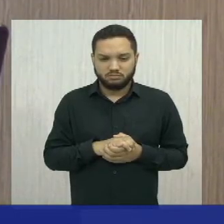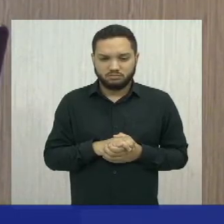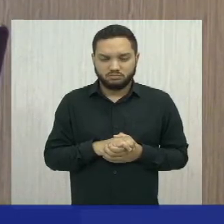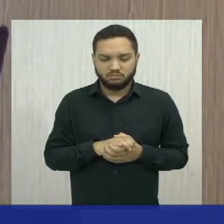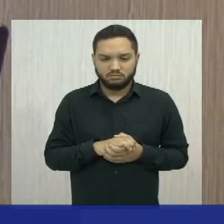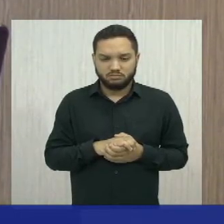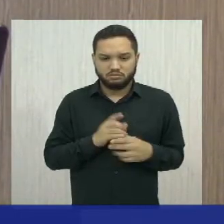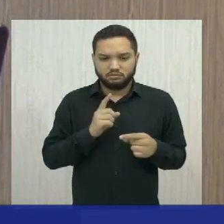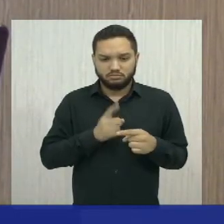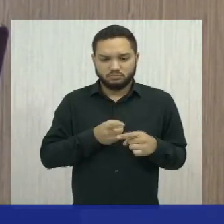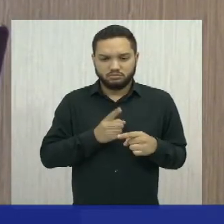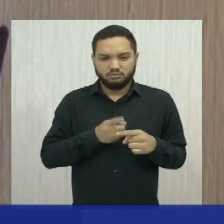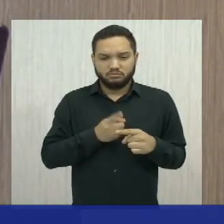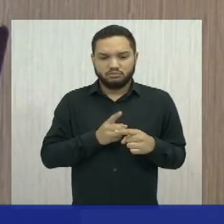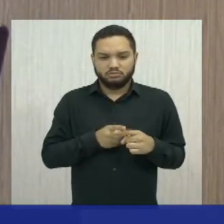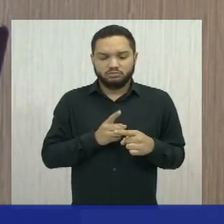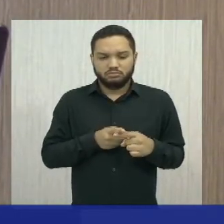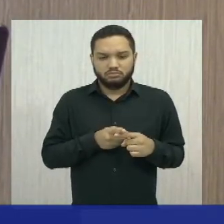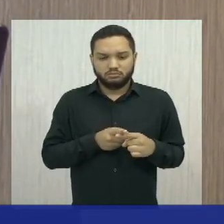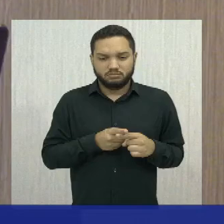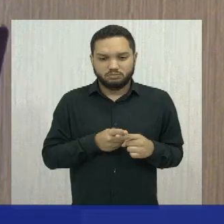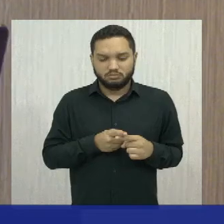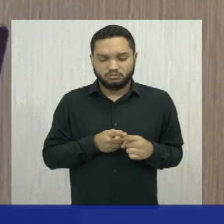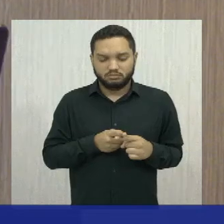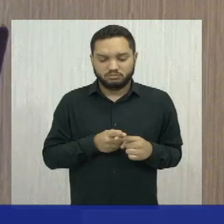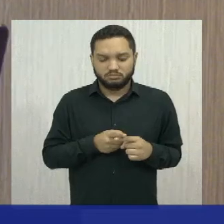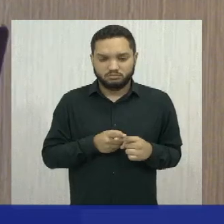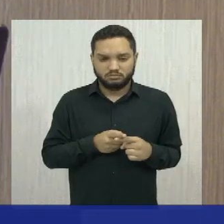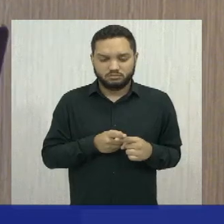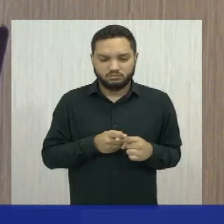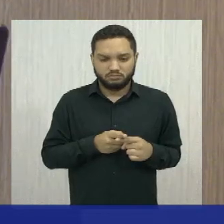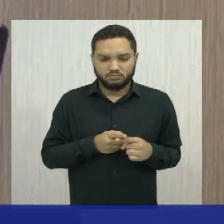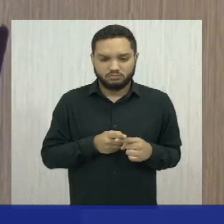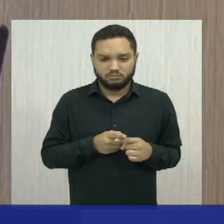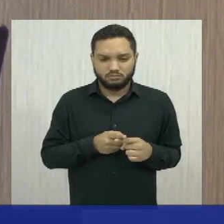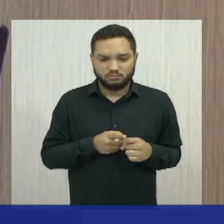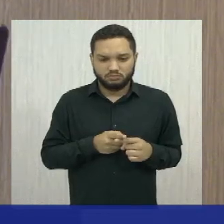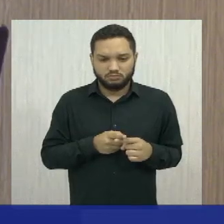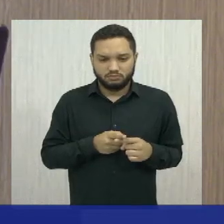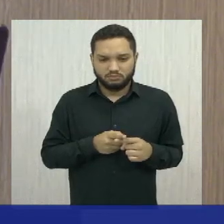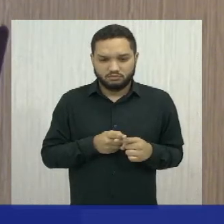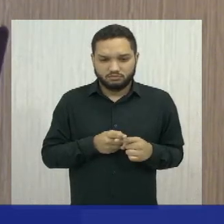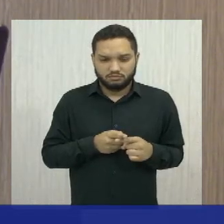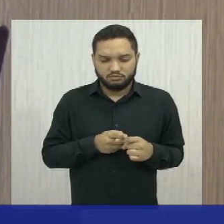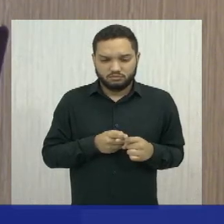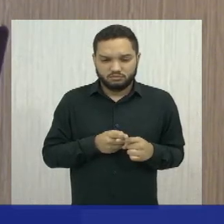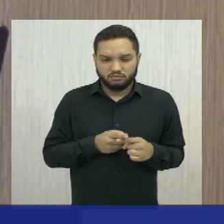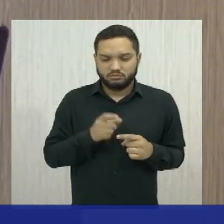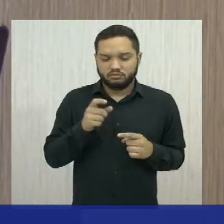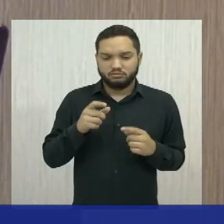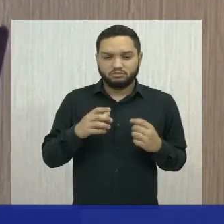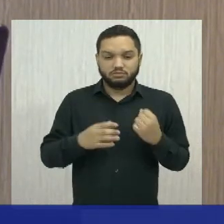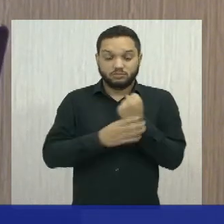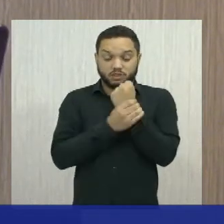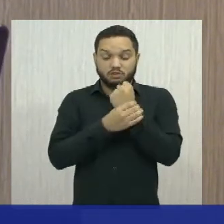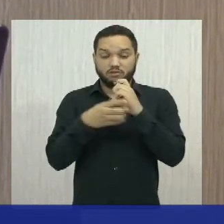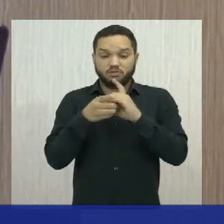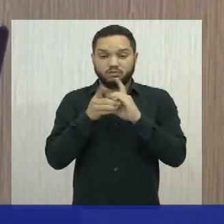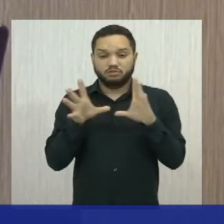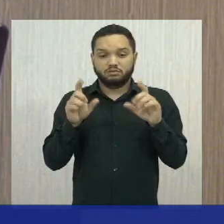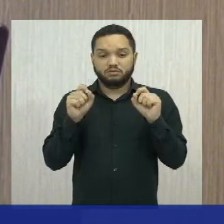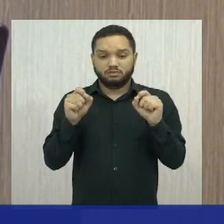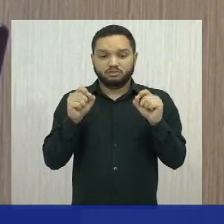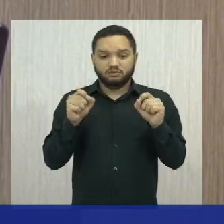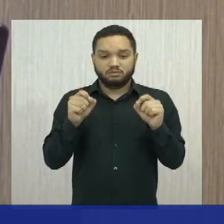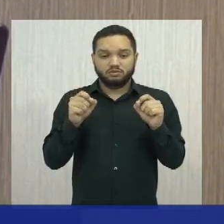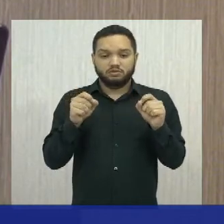No sistema de freios e contrapesos, o que tem garantido a democracia é exatamente o sistema